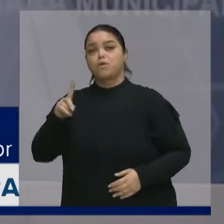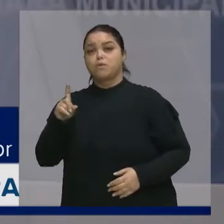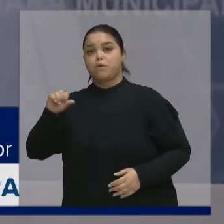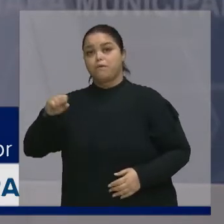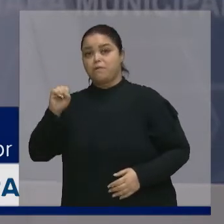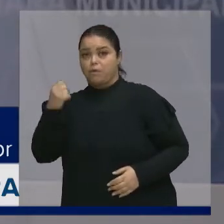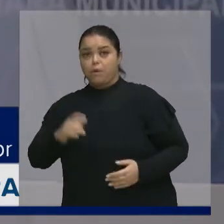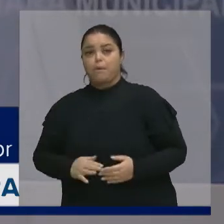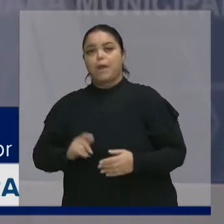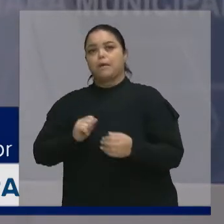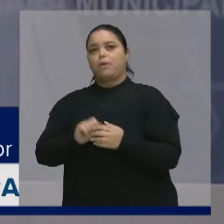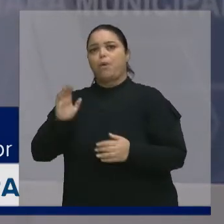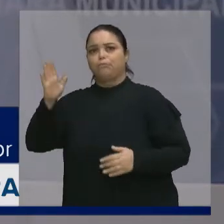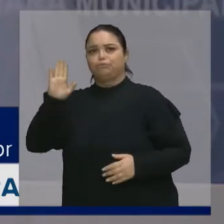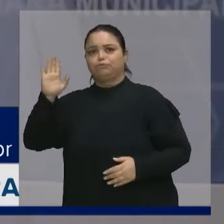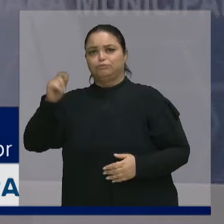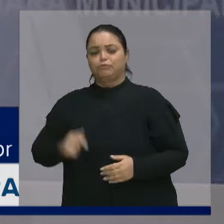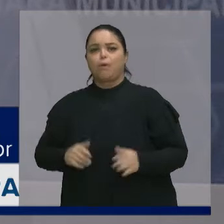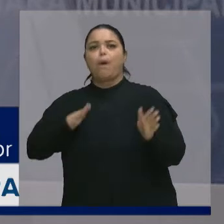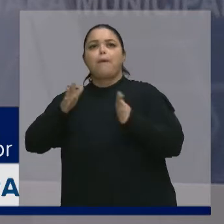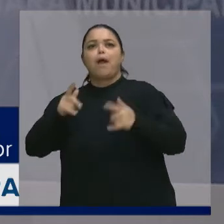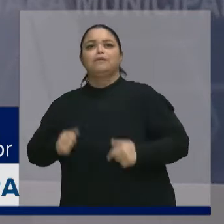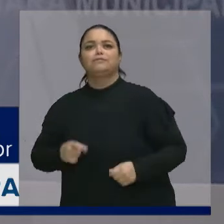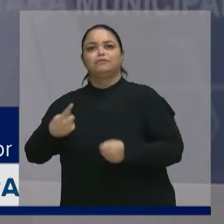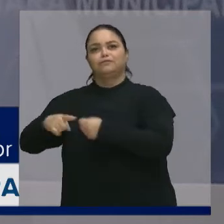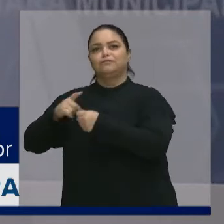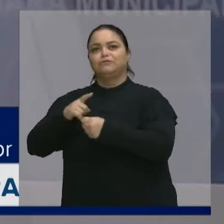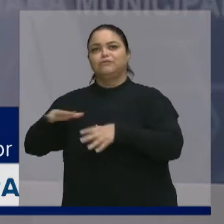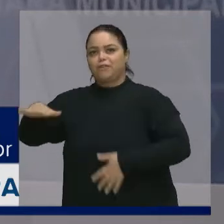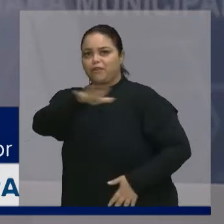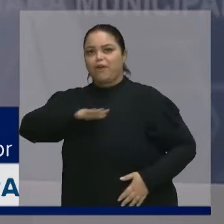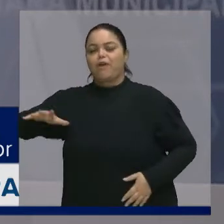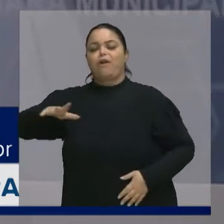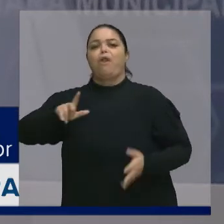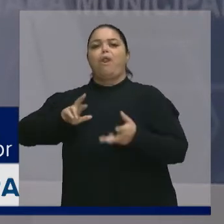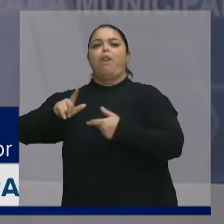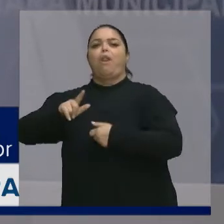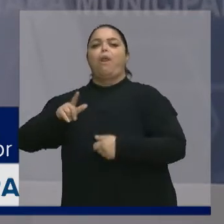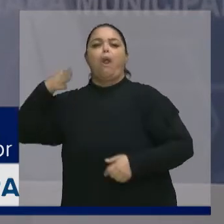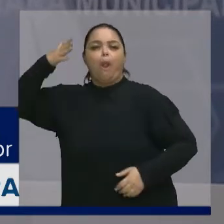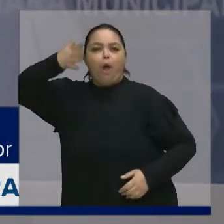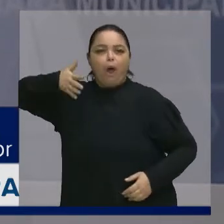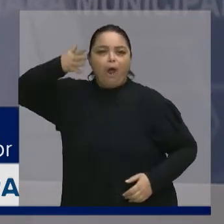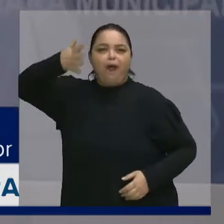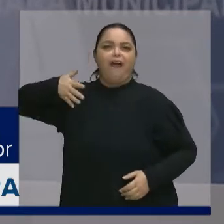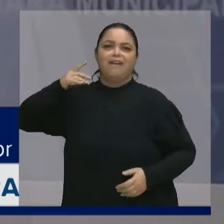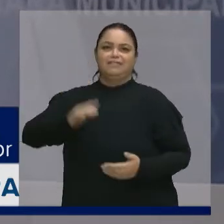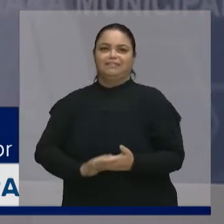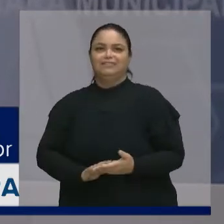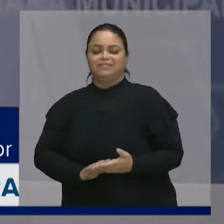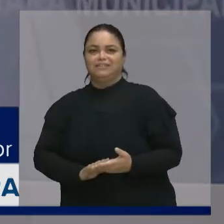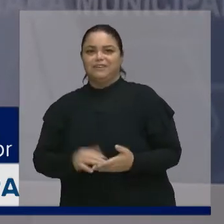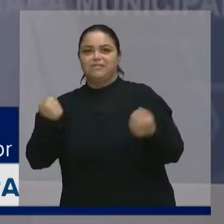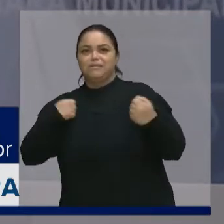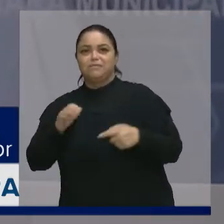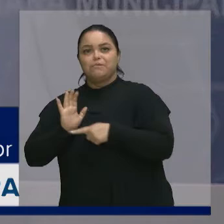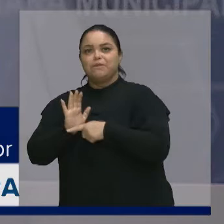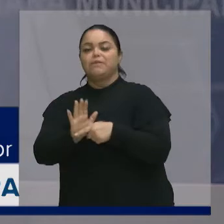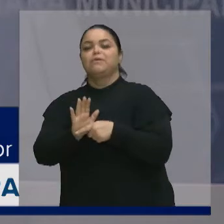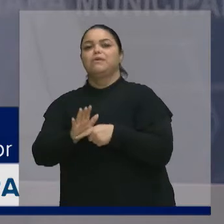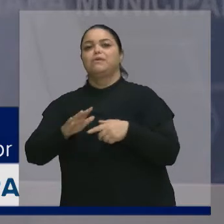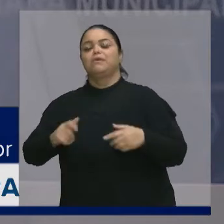eles vinham fazer campanha na região. Carlos realiza diversas palestras em entidades assistenciais e em